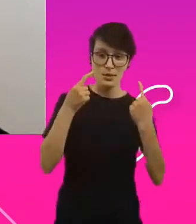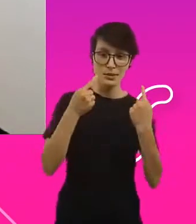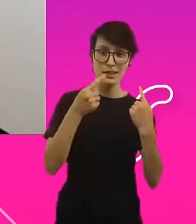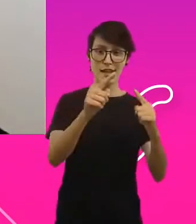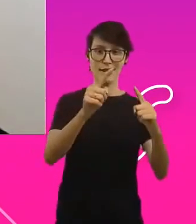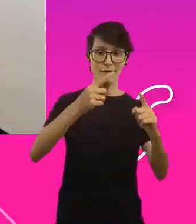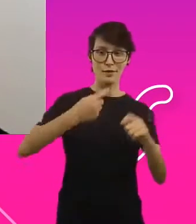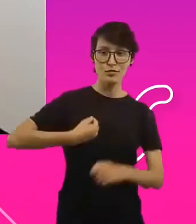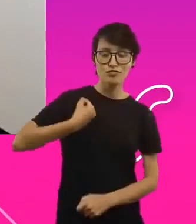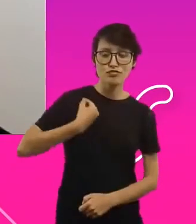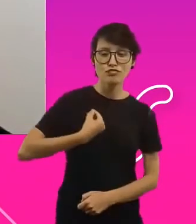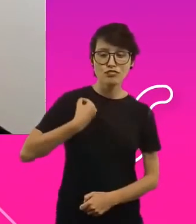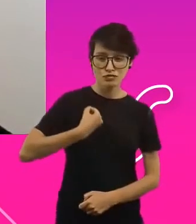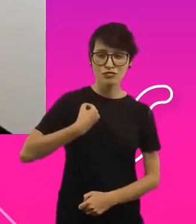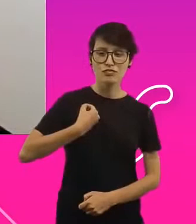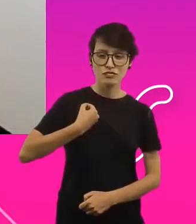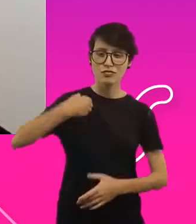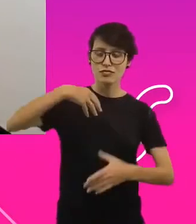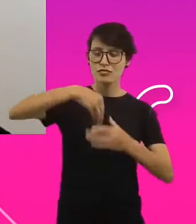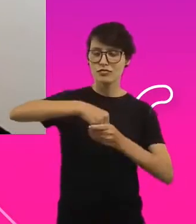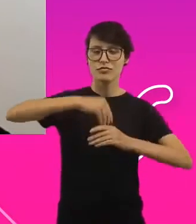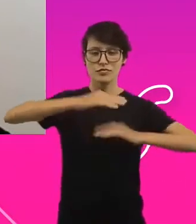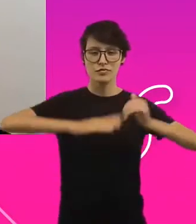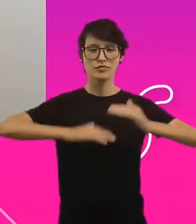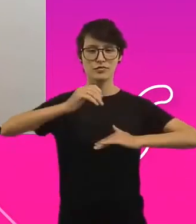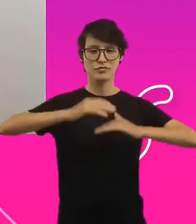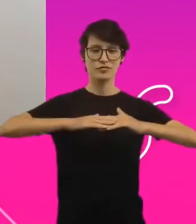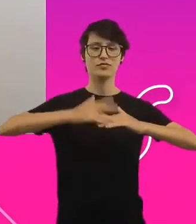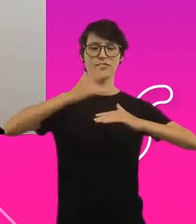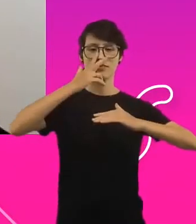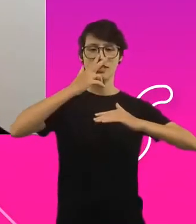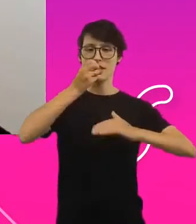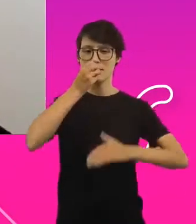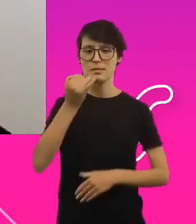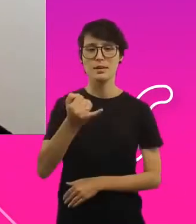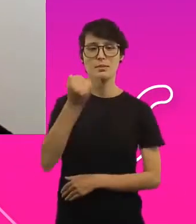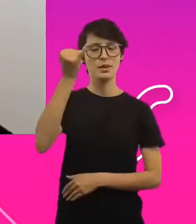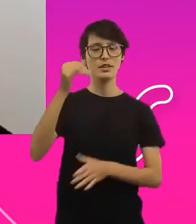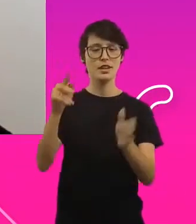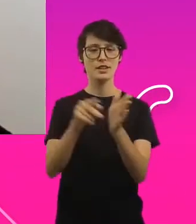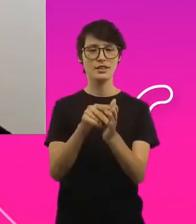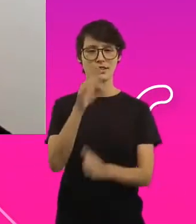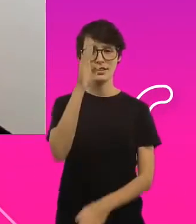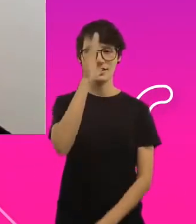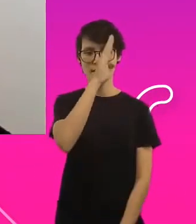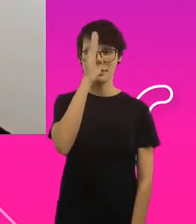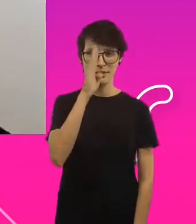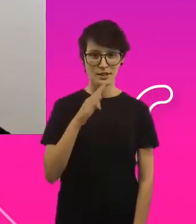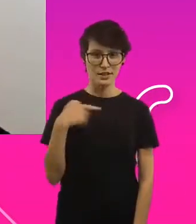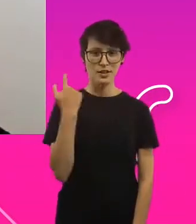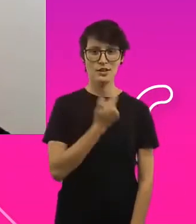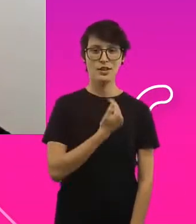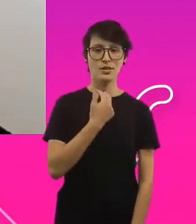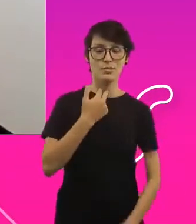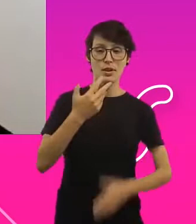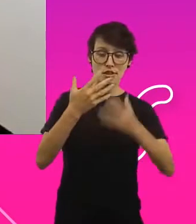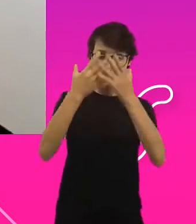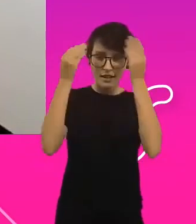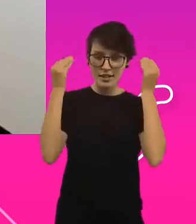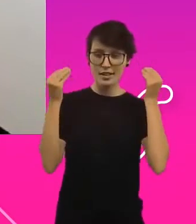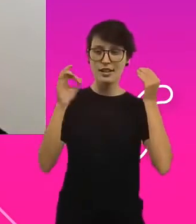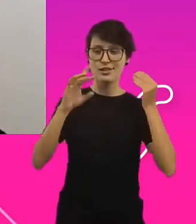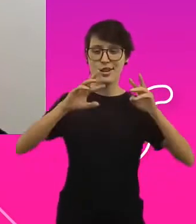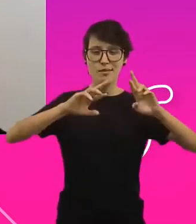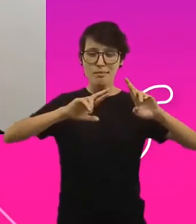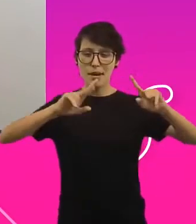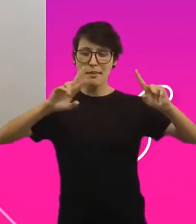que fazem da inclusão produtiva uma questão de alta relevância para o Brasil. Não podemos considerar apenas os diferentes indicadores